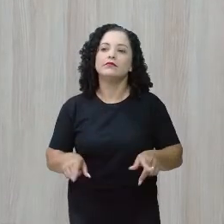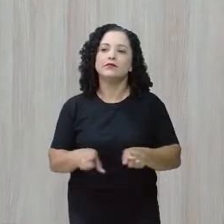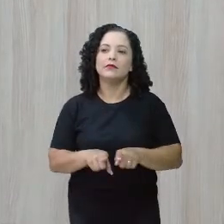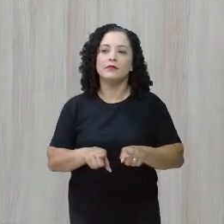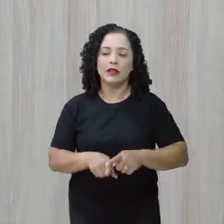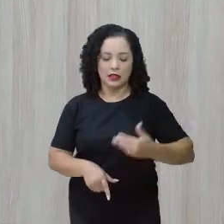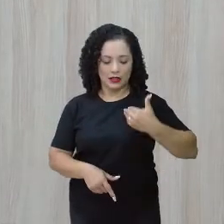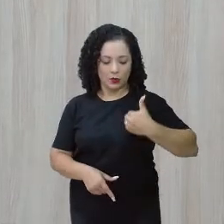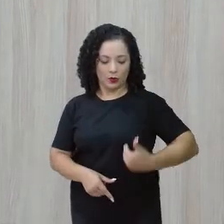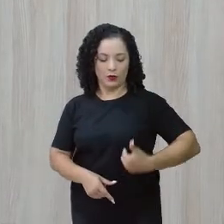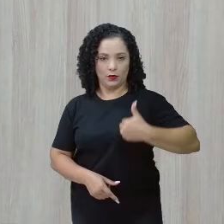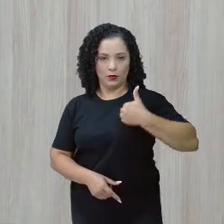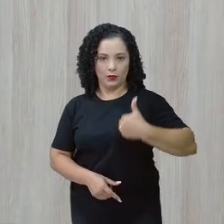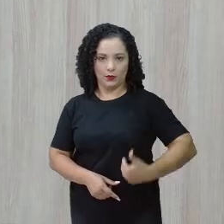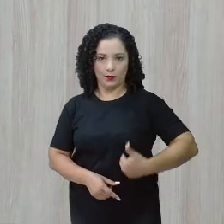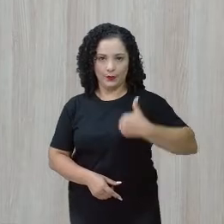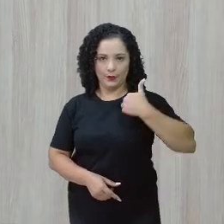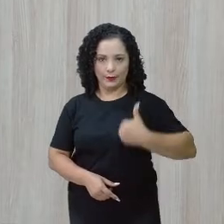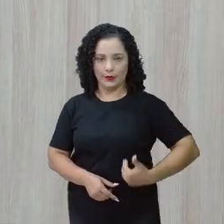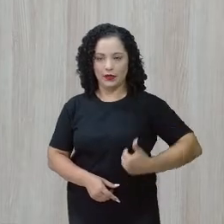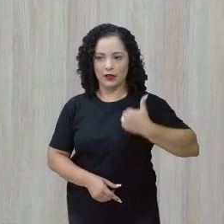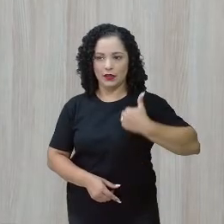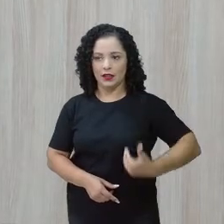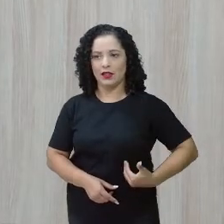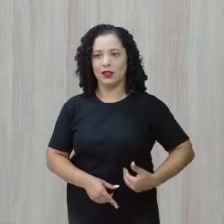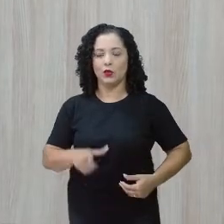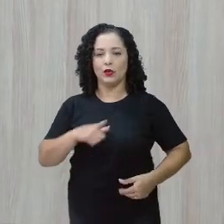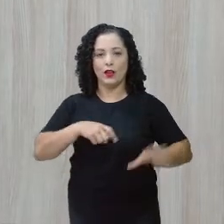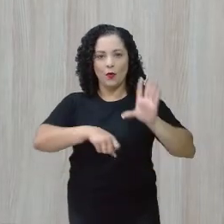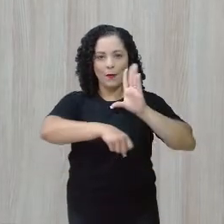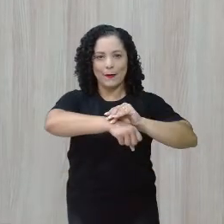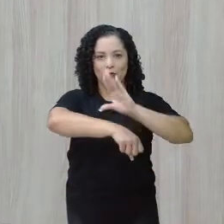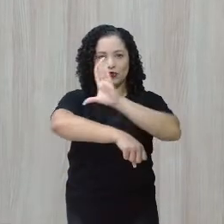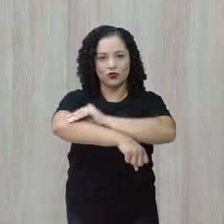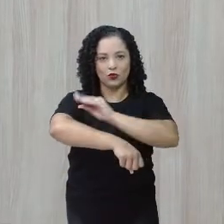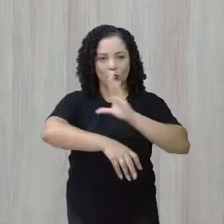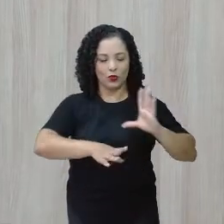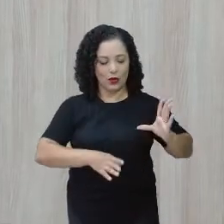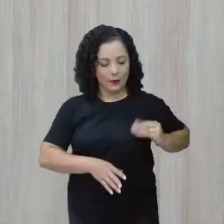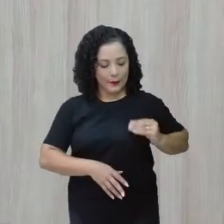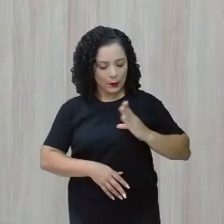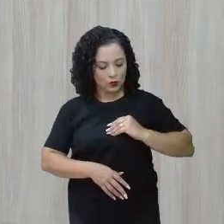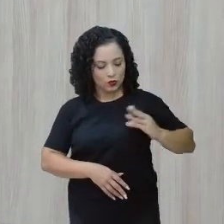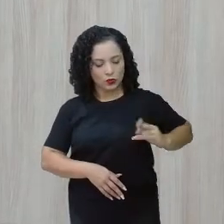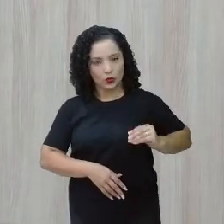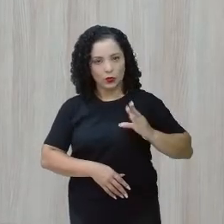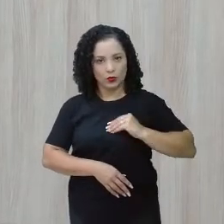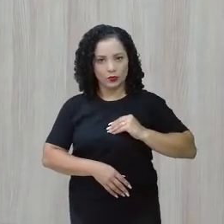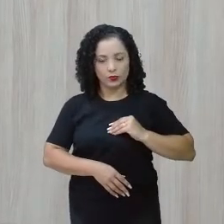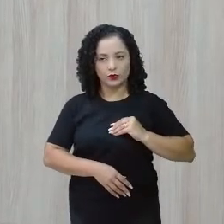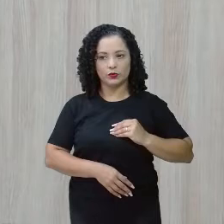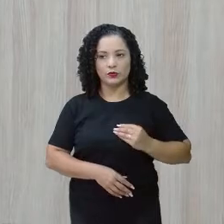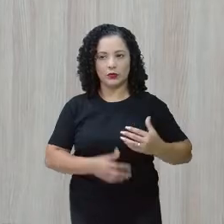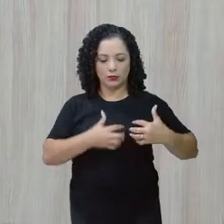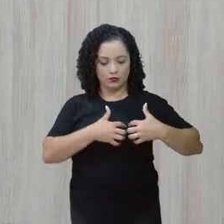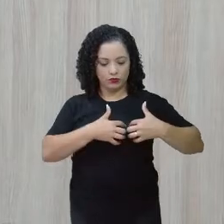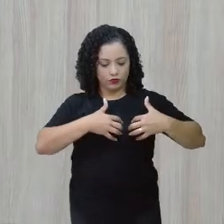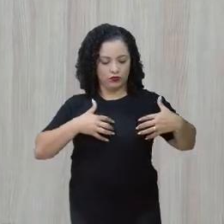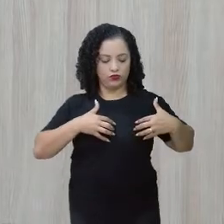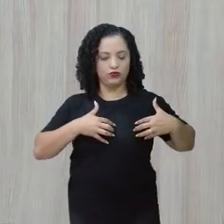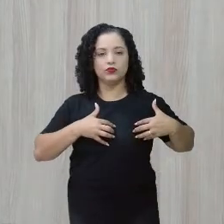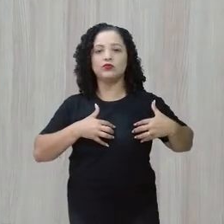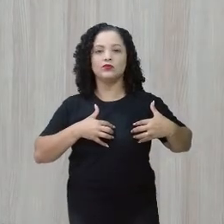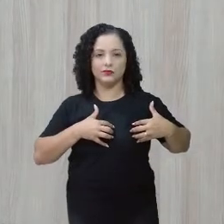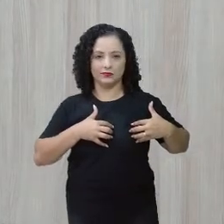tem alguns tecidos, que é o tecido muscular. Então, os 2 átrios, que são as partes superiores, e os